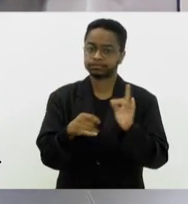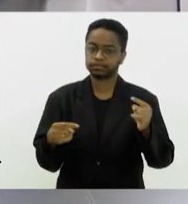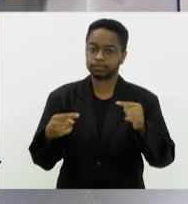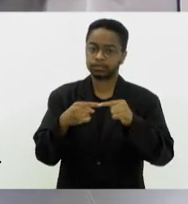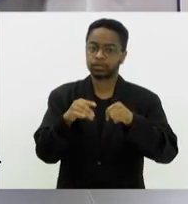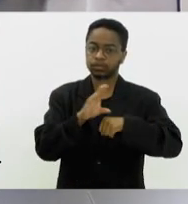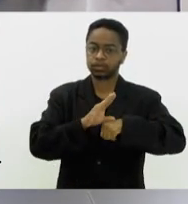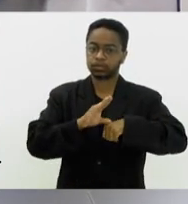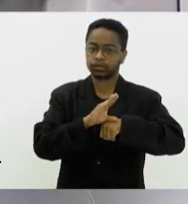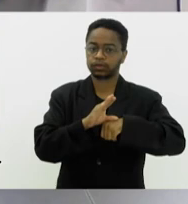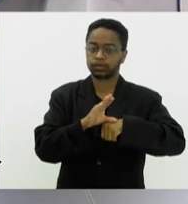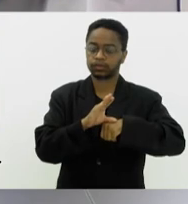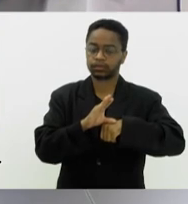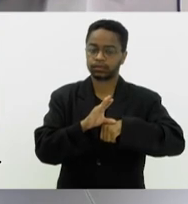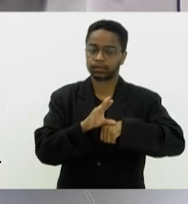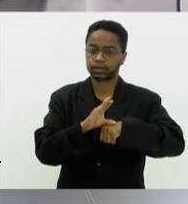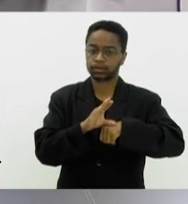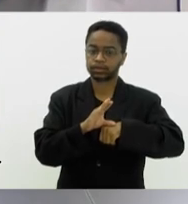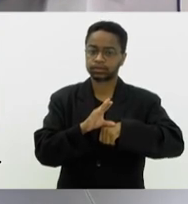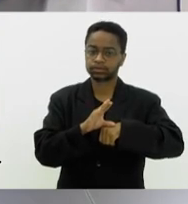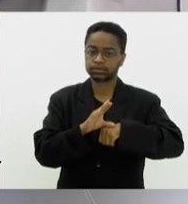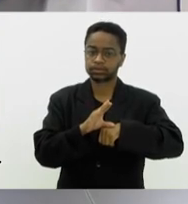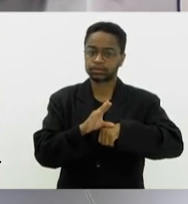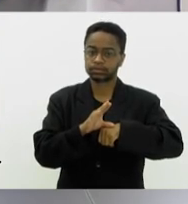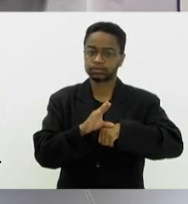pela Constituição, só botando aqui